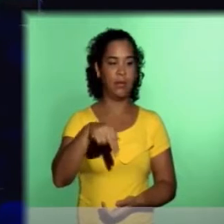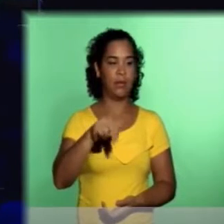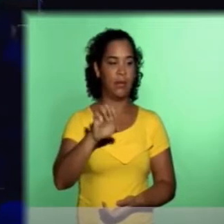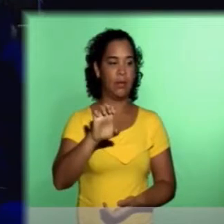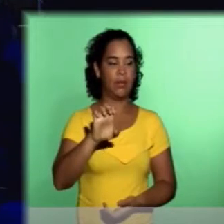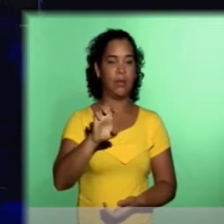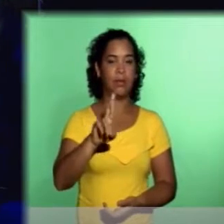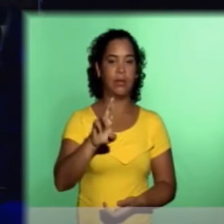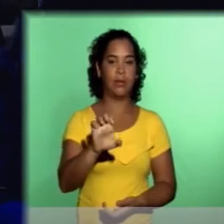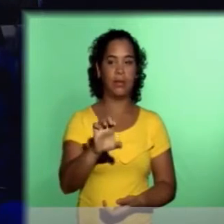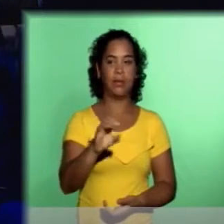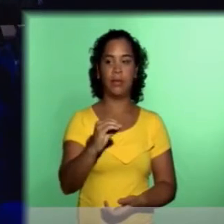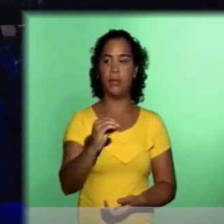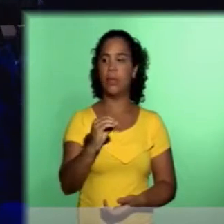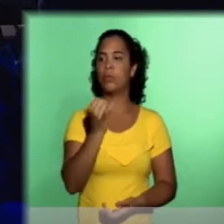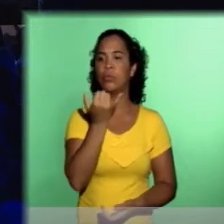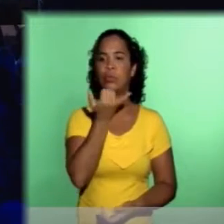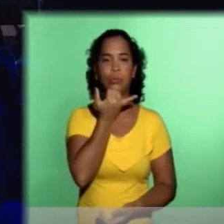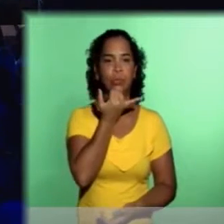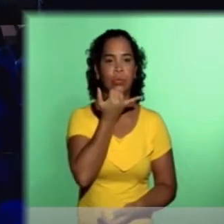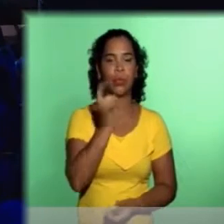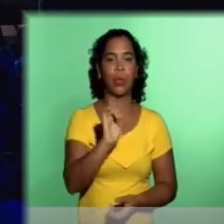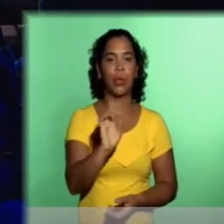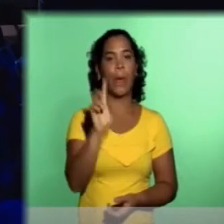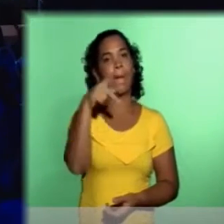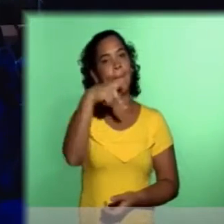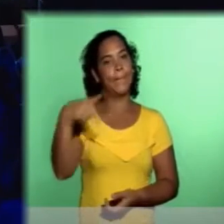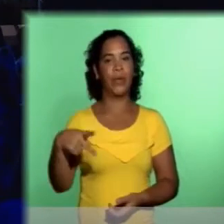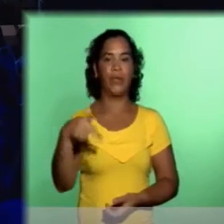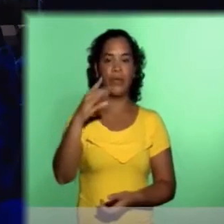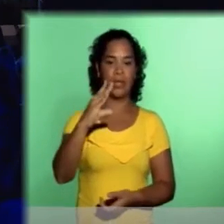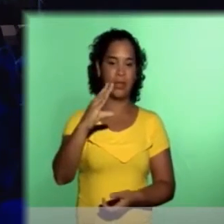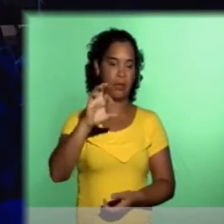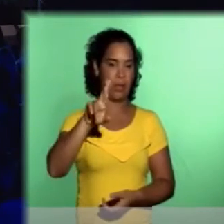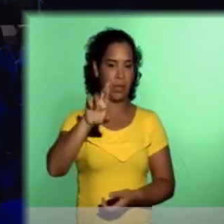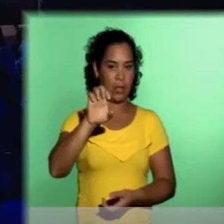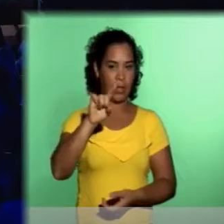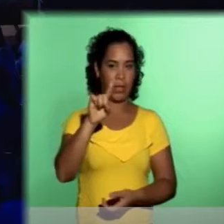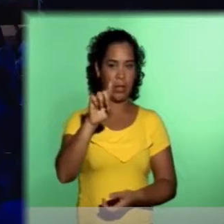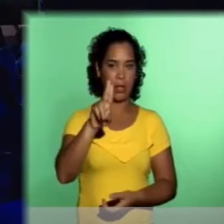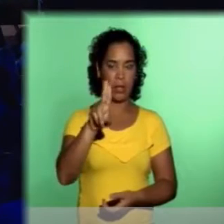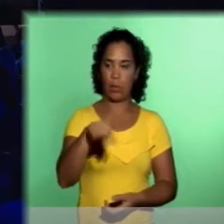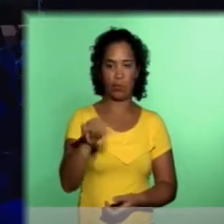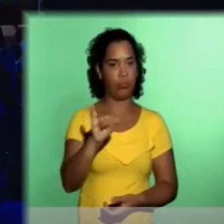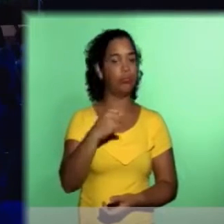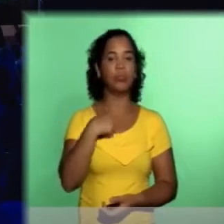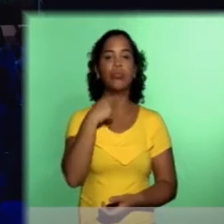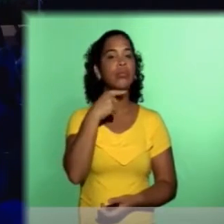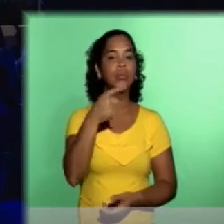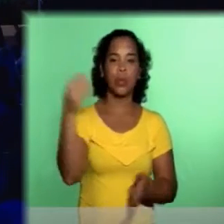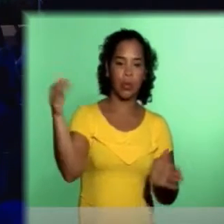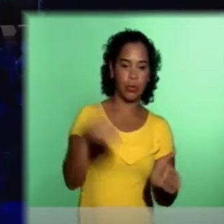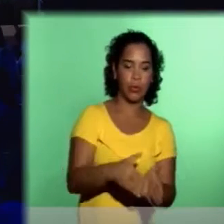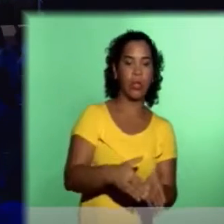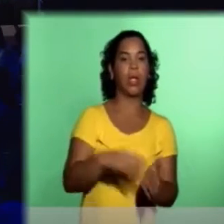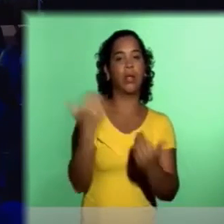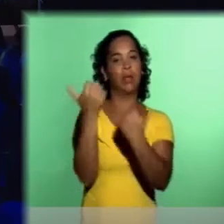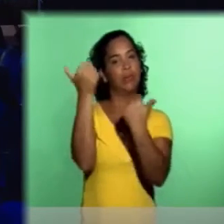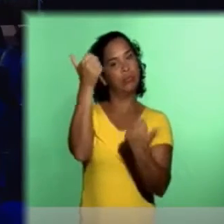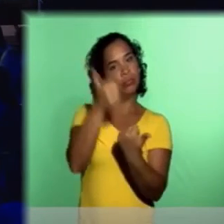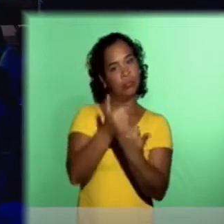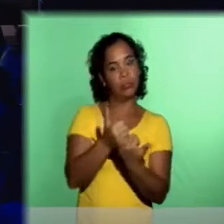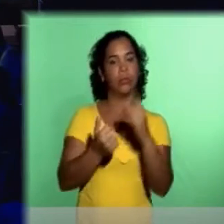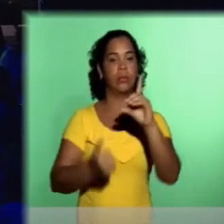a gente está pedindo desculpas a vocês, a professora Cleusa não vai chegar, e aí o senhor Daniel é quem vai coordenar